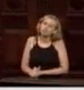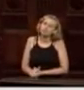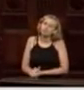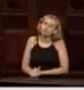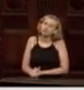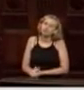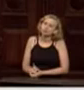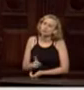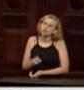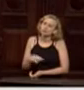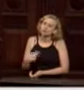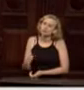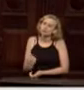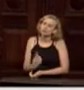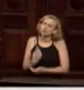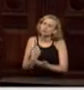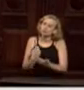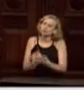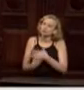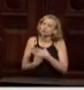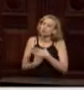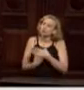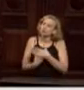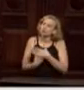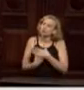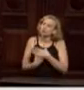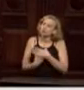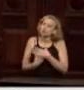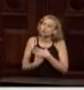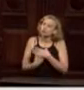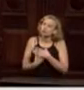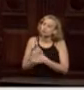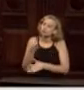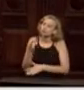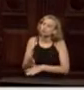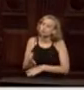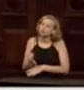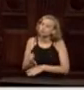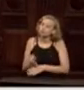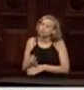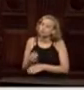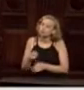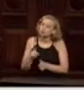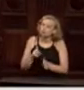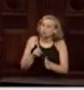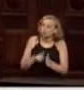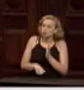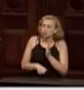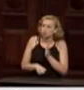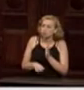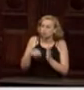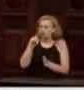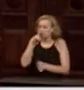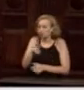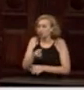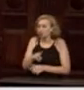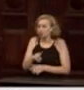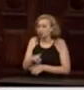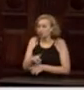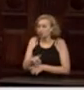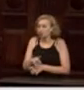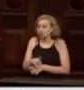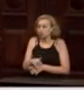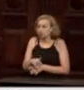A nossa pretensão era efetivamente diminuir a força dos